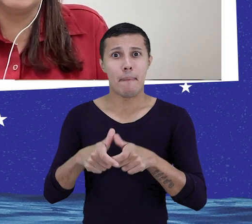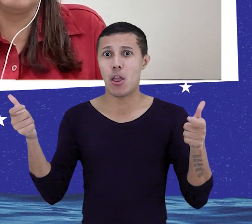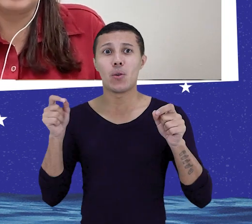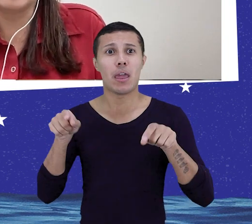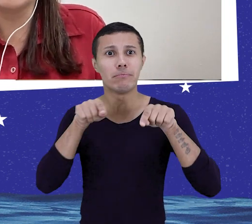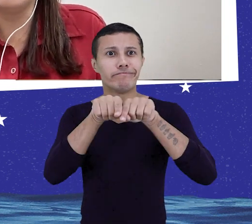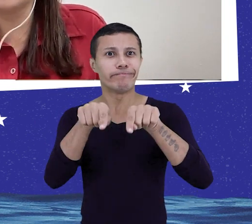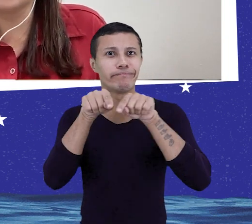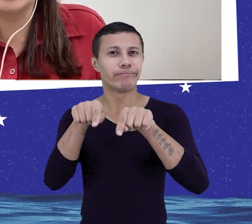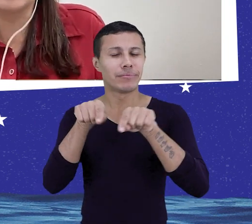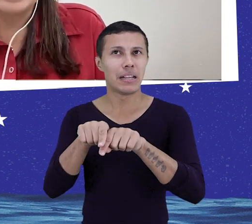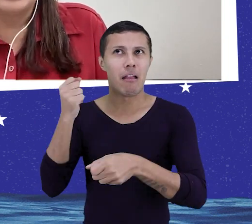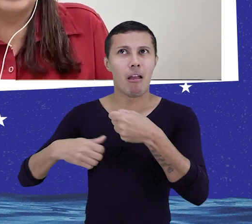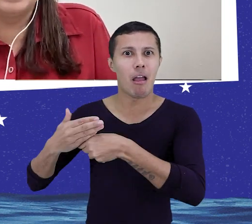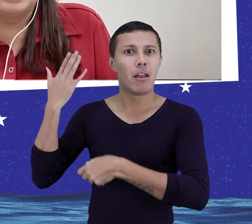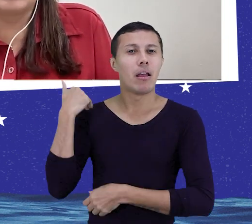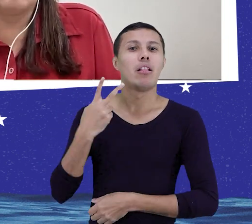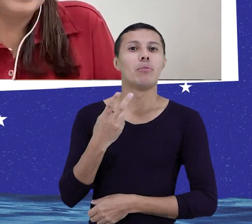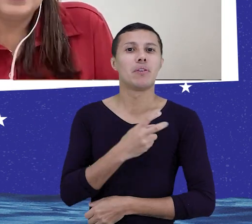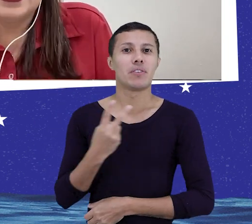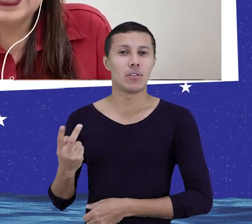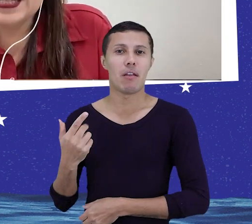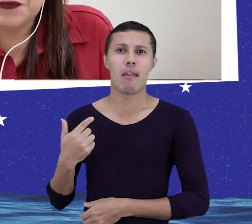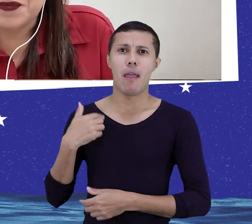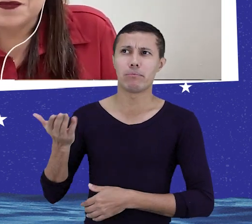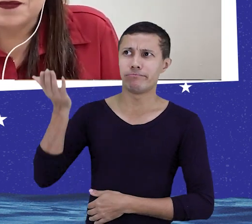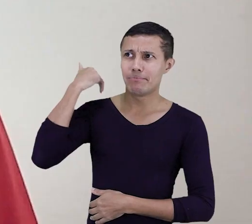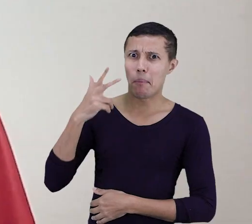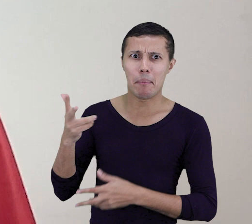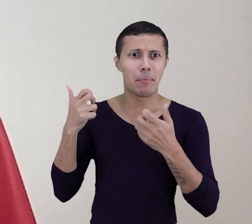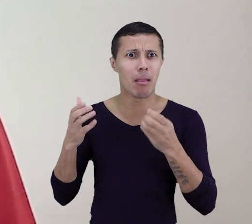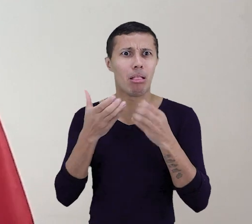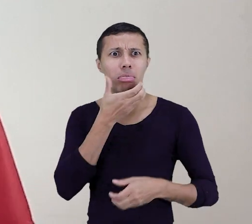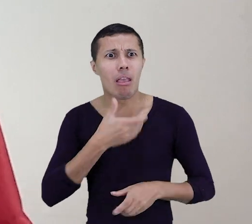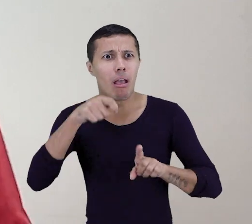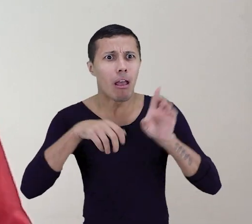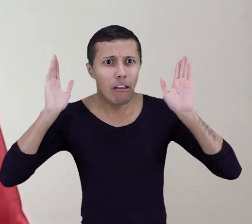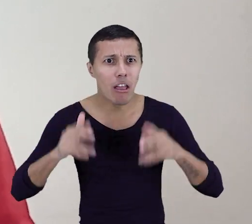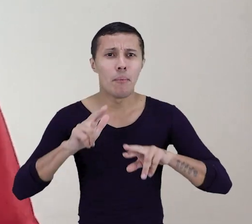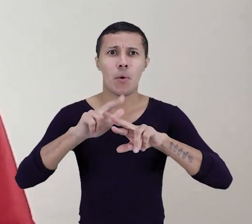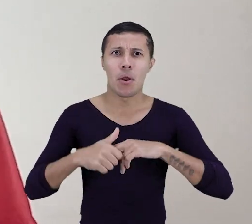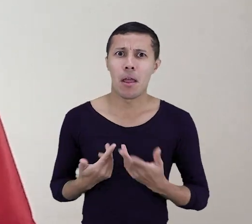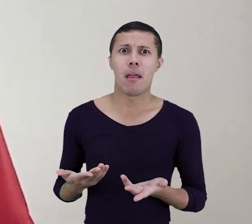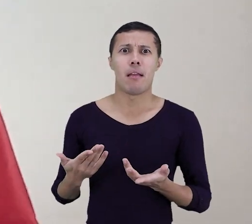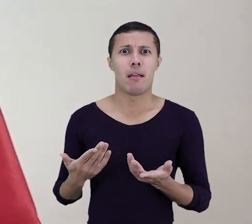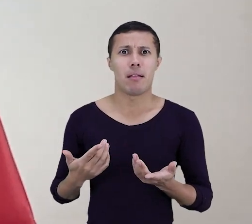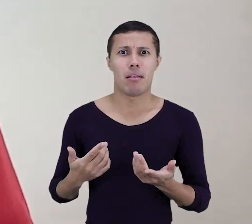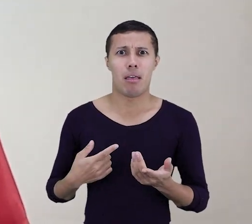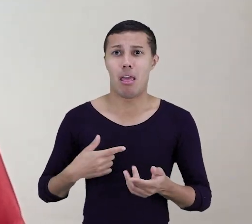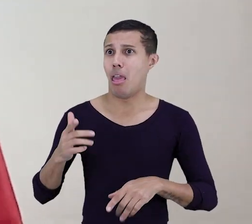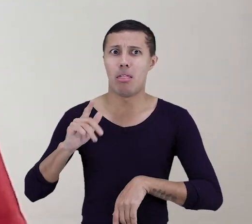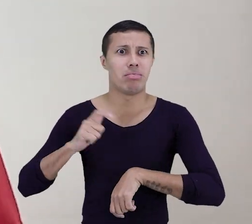Então, assim, falo que 2022, quando eu vi, era dezembro. De tanto que estava assim, uma